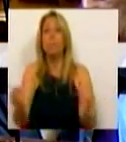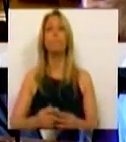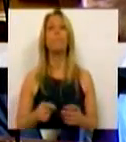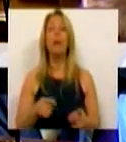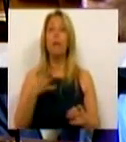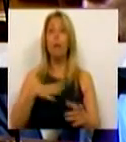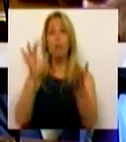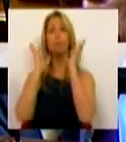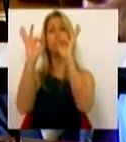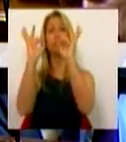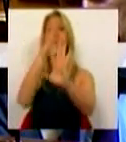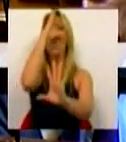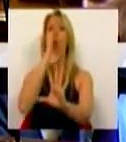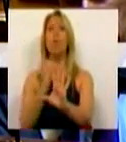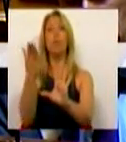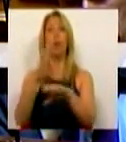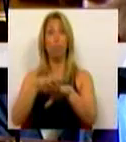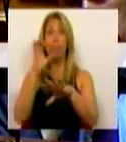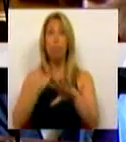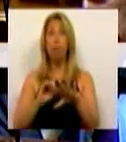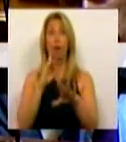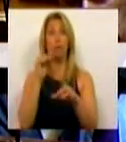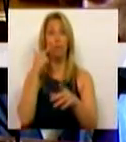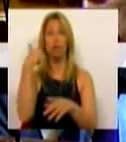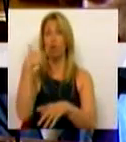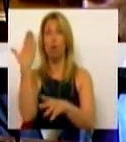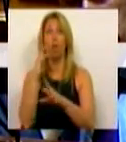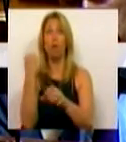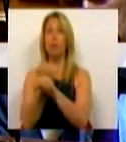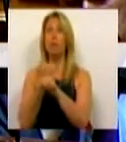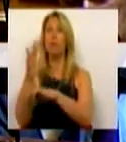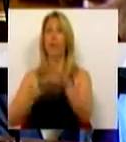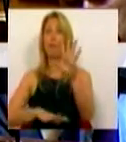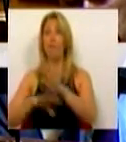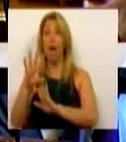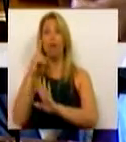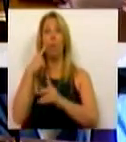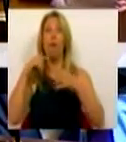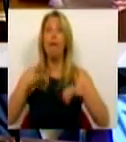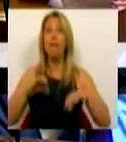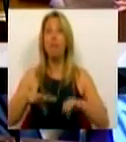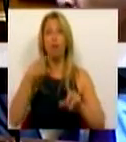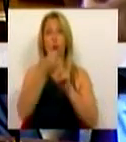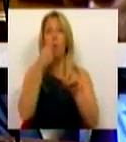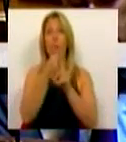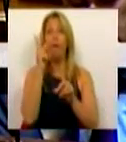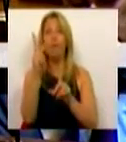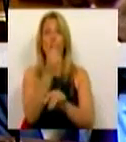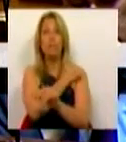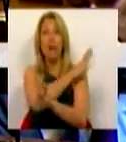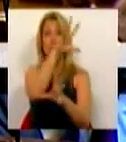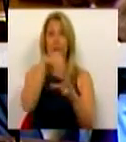pelo extraordinário trabalho que tem feito na prevenção e no combate à violência doméstica, com a abertura